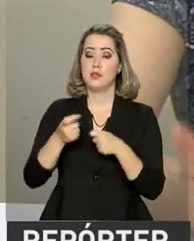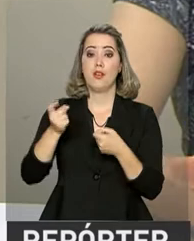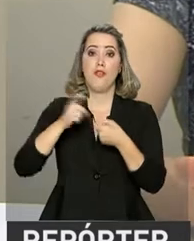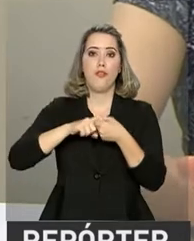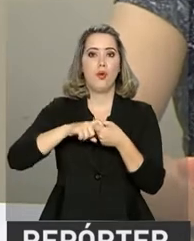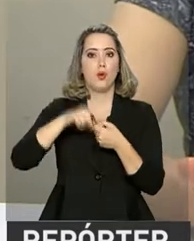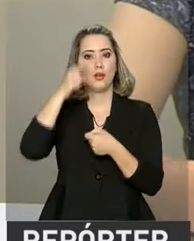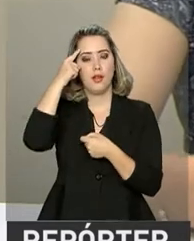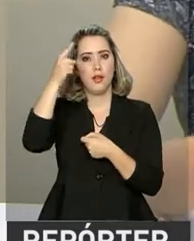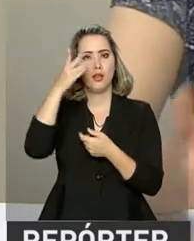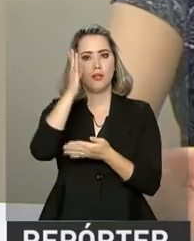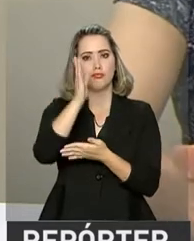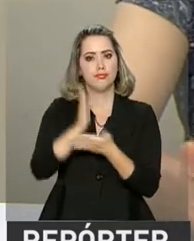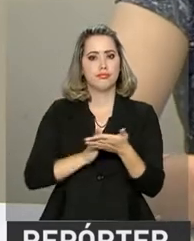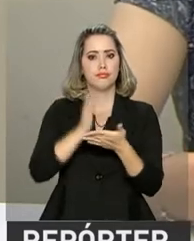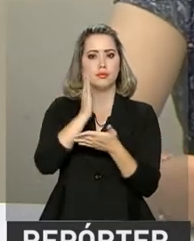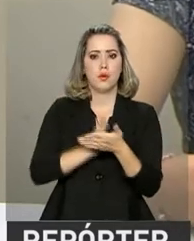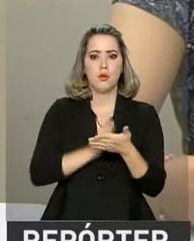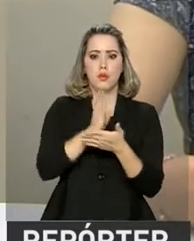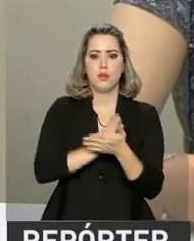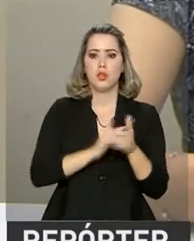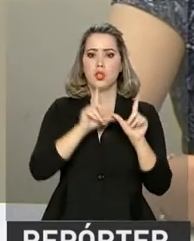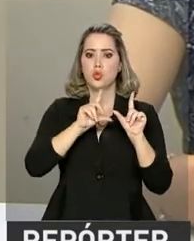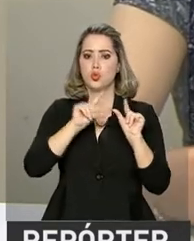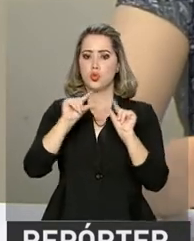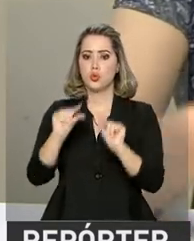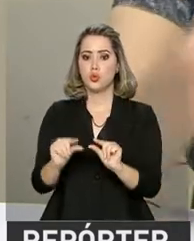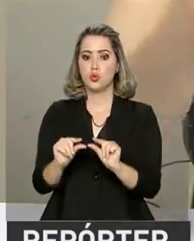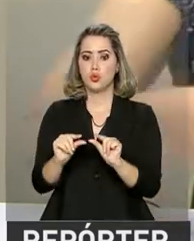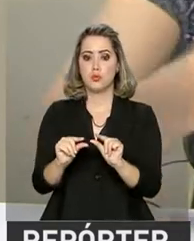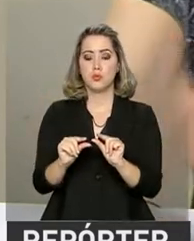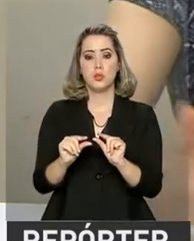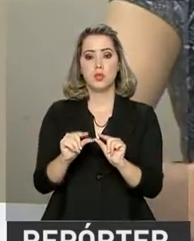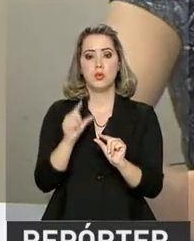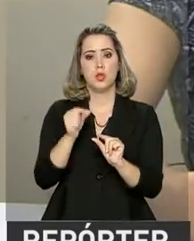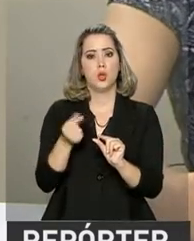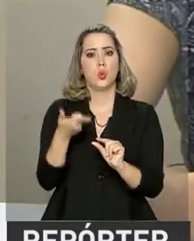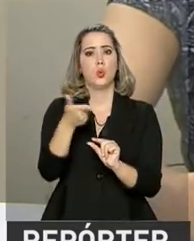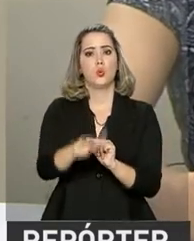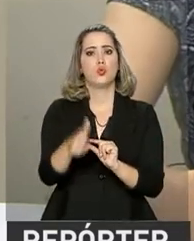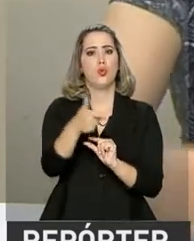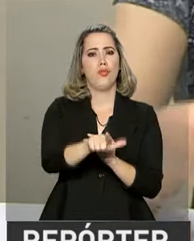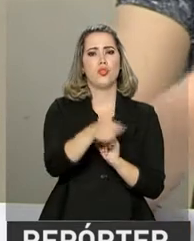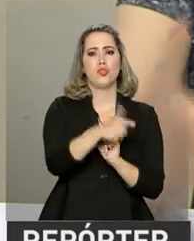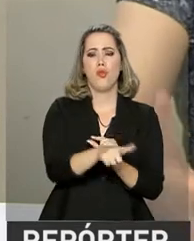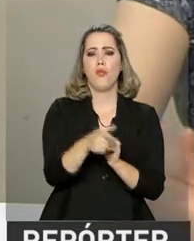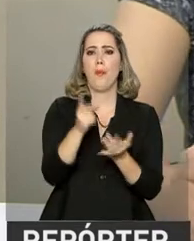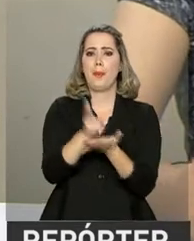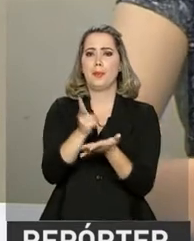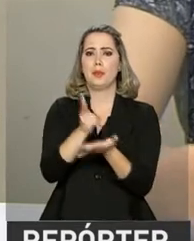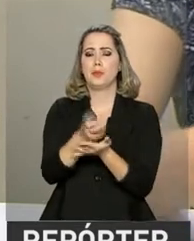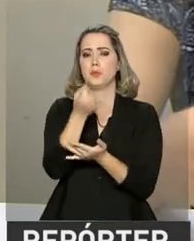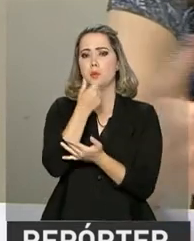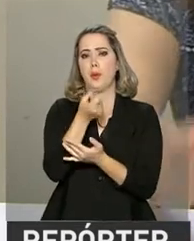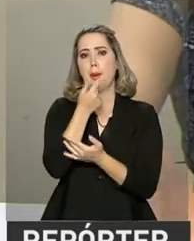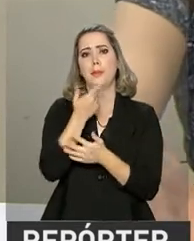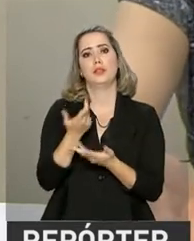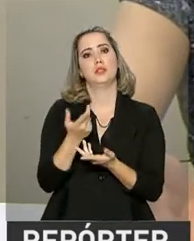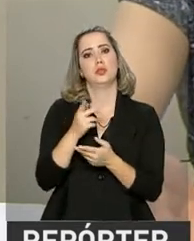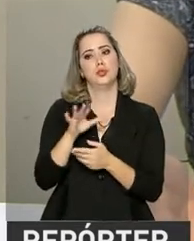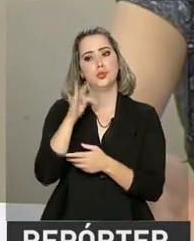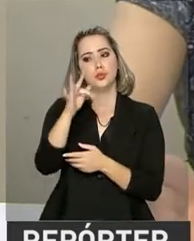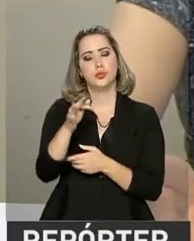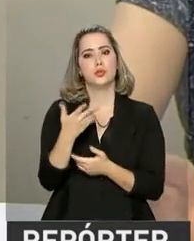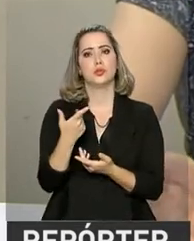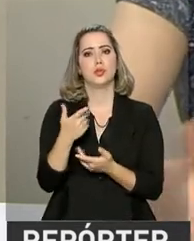do fracionamento a gente tem menos medicamento em casa as pessoas não reutilizar em fazer uma campanha pessoas usarem melhor